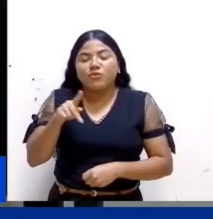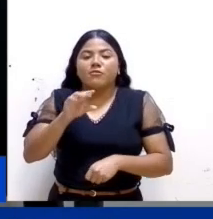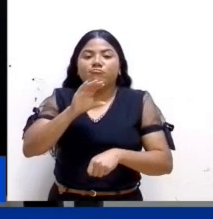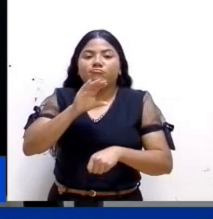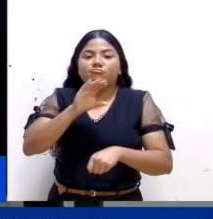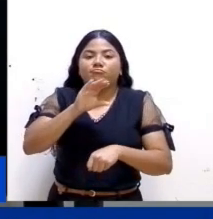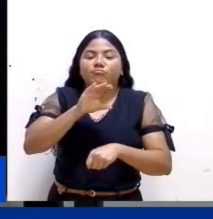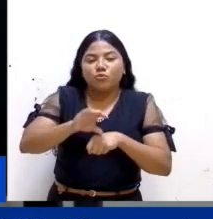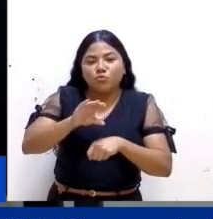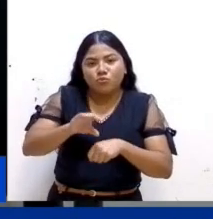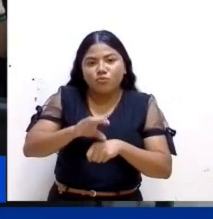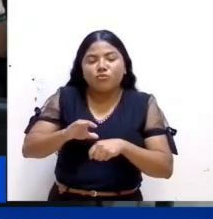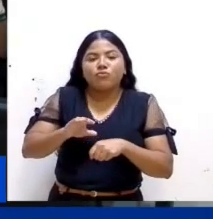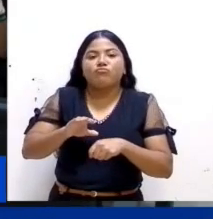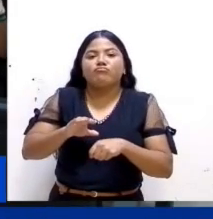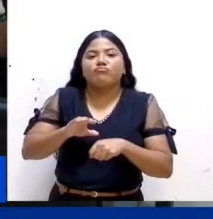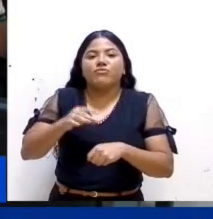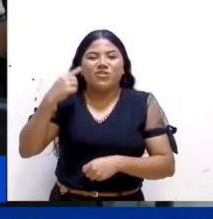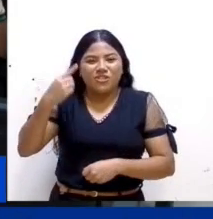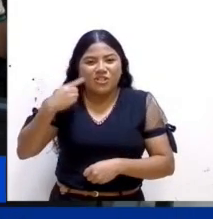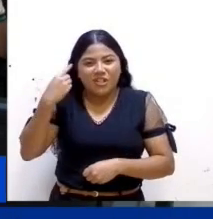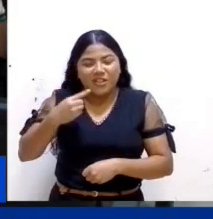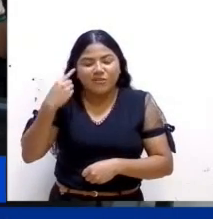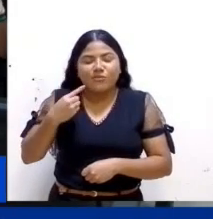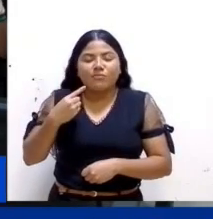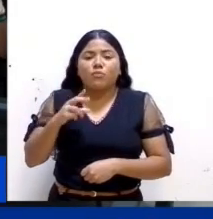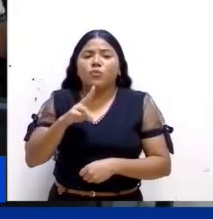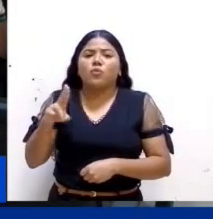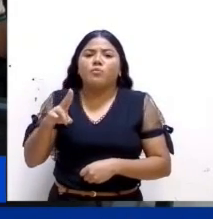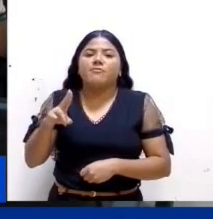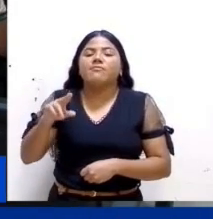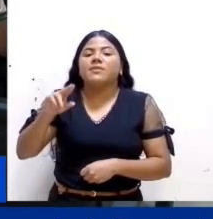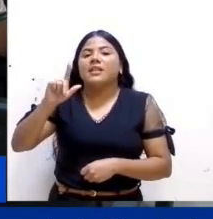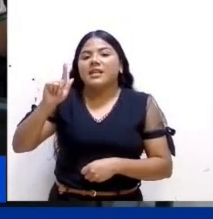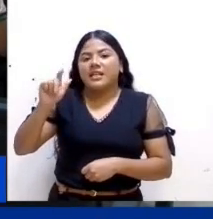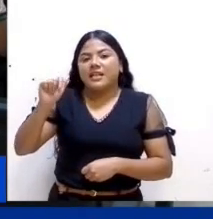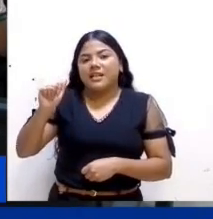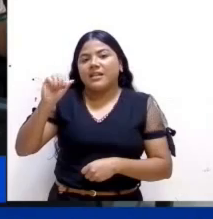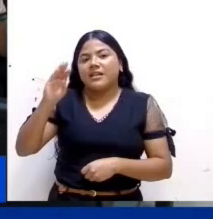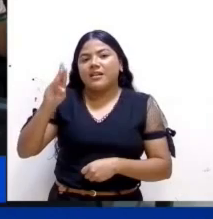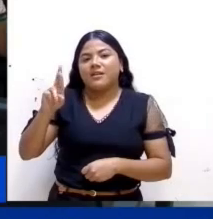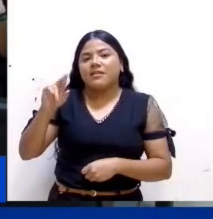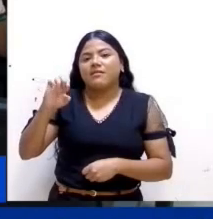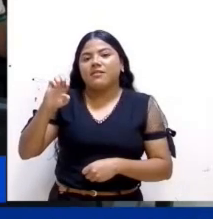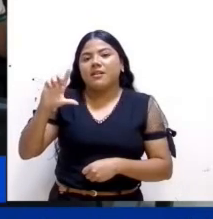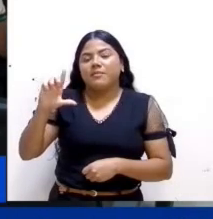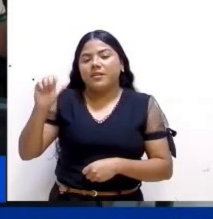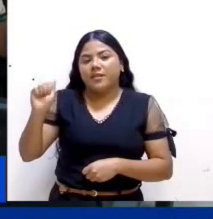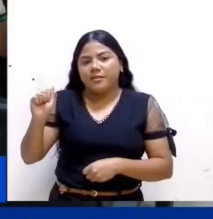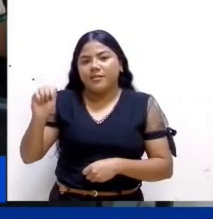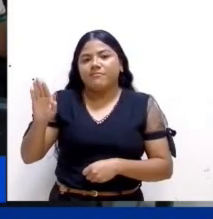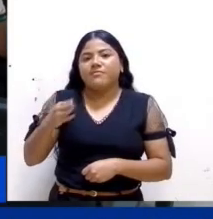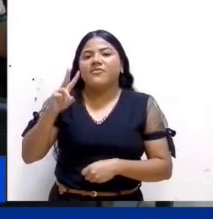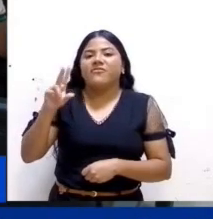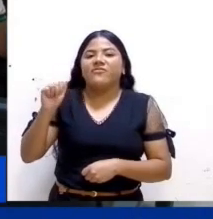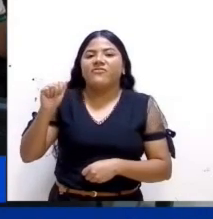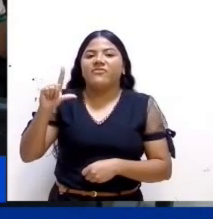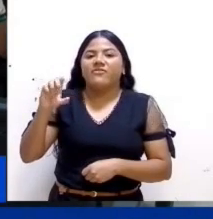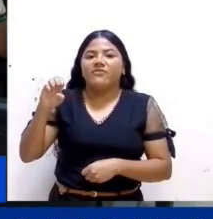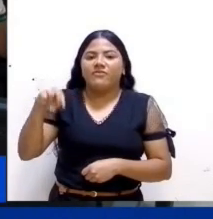Gabriela Valente, por favor. Aplausos. Mais ampla do auditório. A palestrante Gabriela se dirige ao